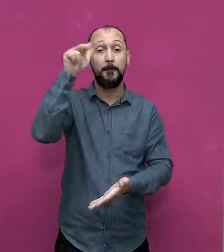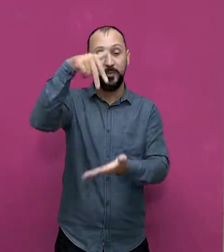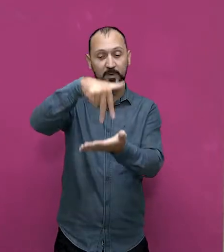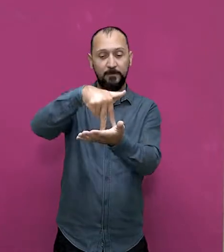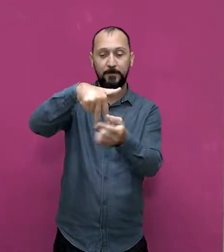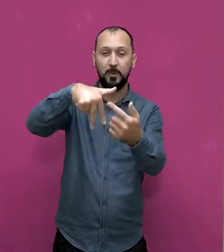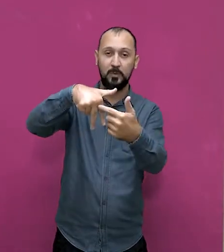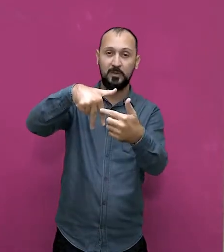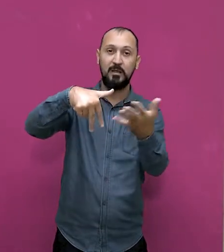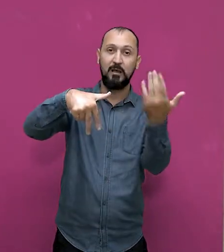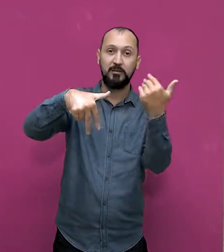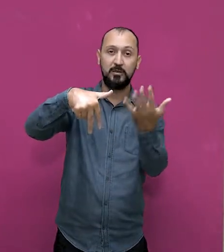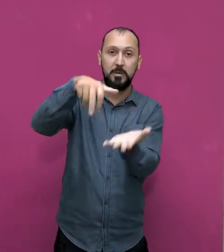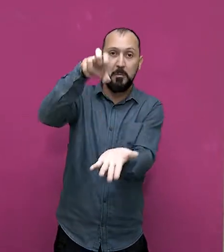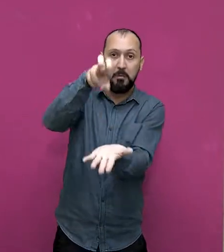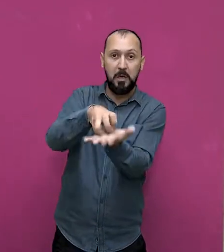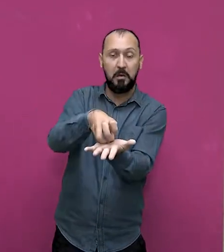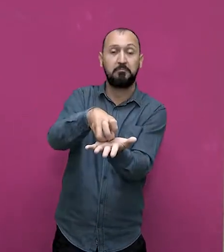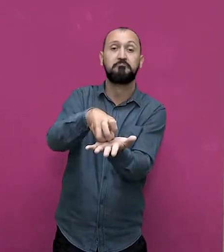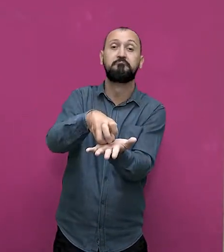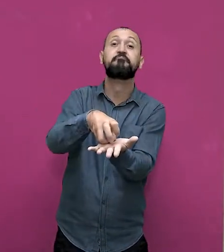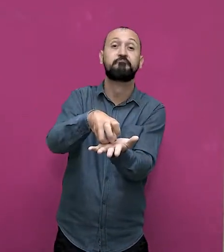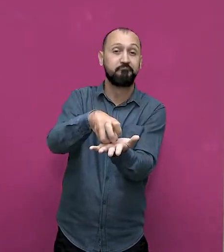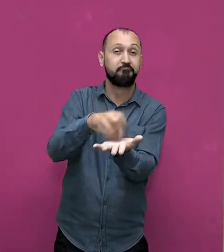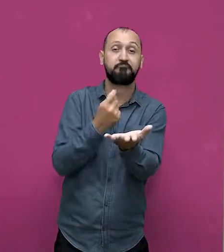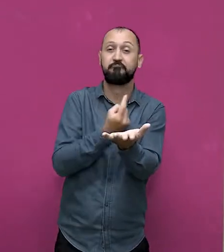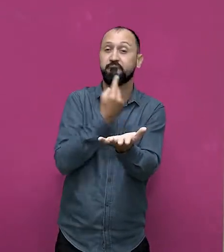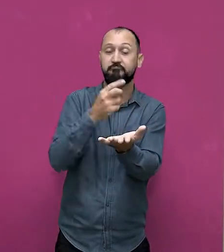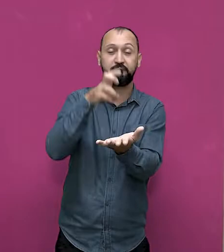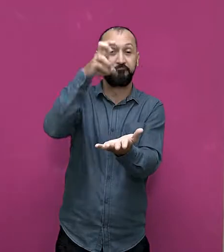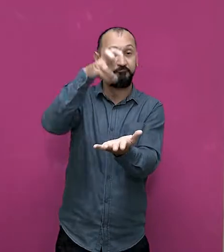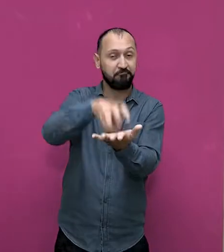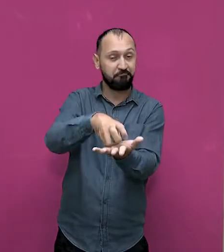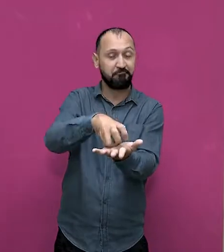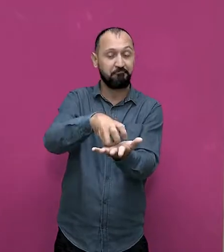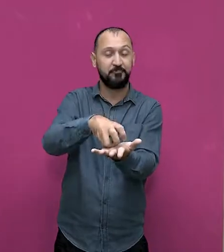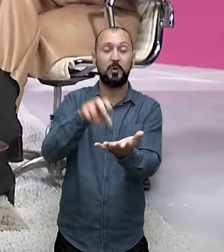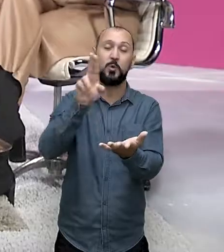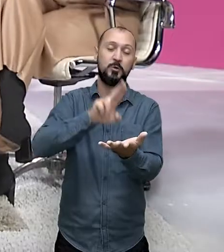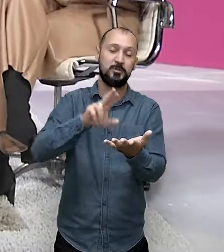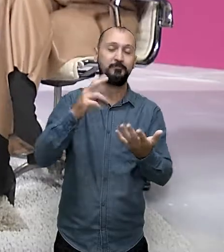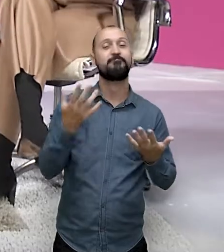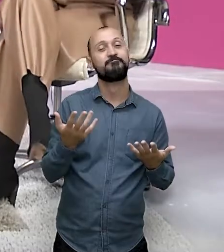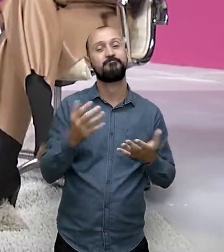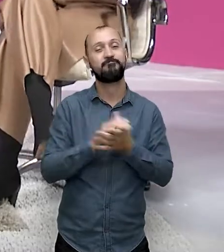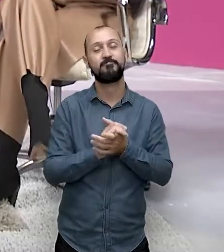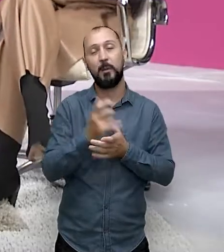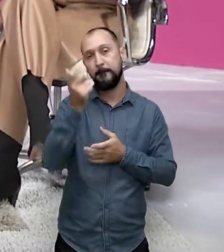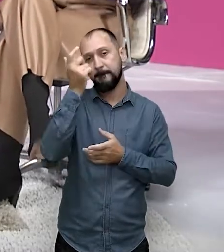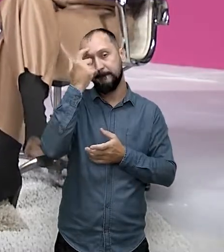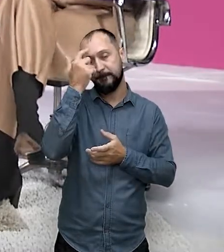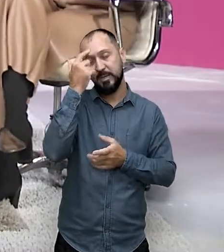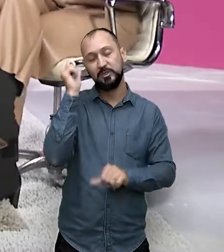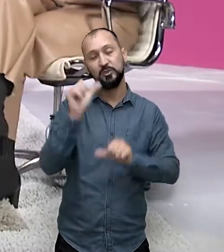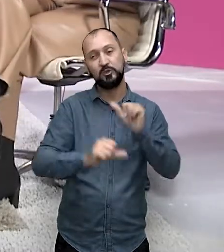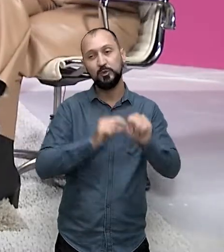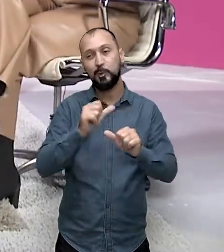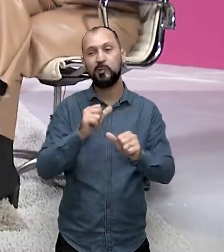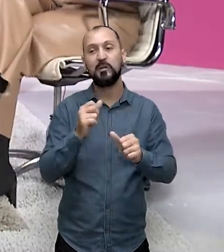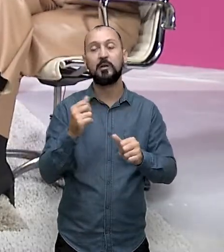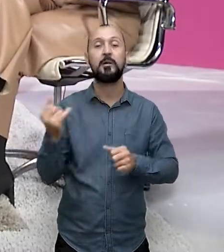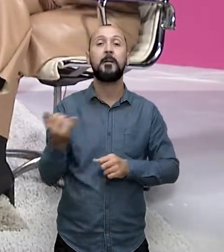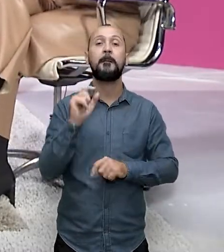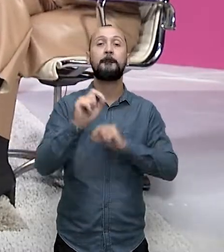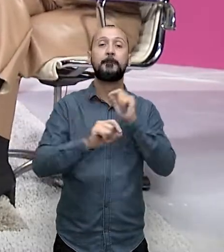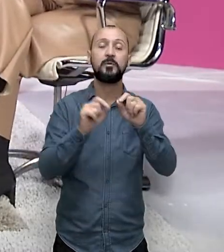onde o protagonista era o carro do transporte individual, né? O carro que as pessoas usam. Então, foi repensar